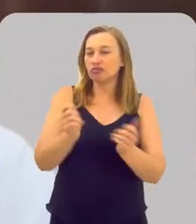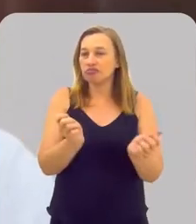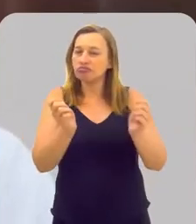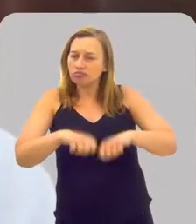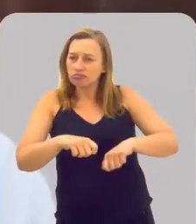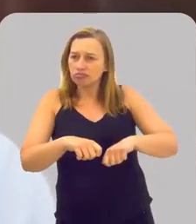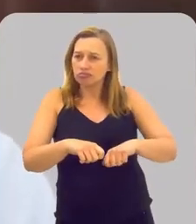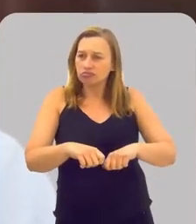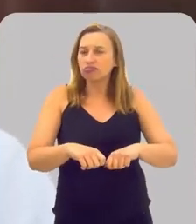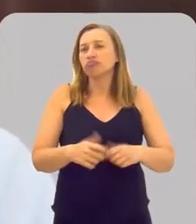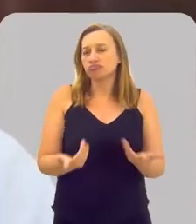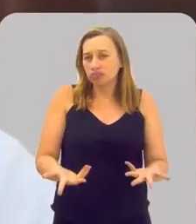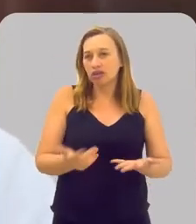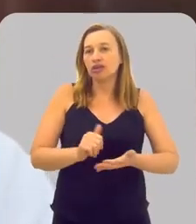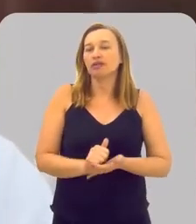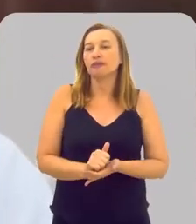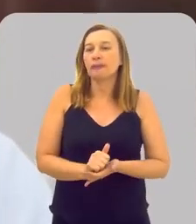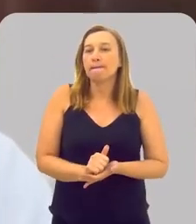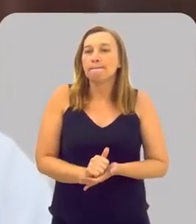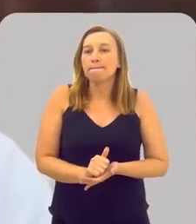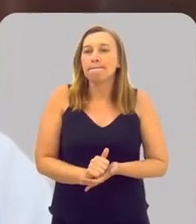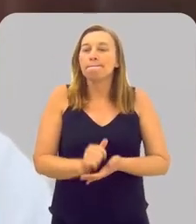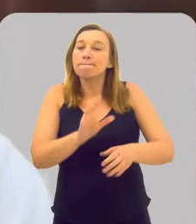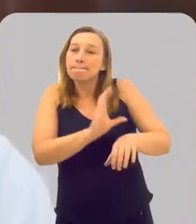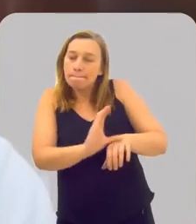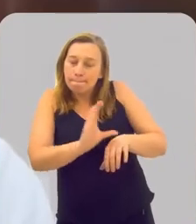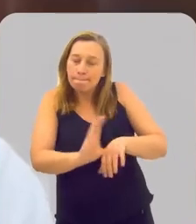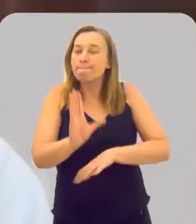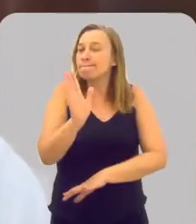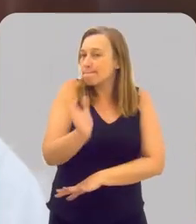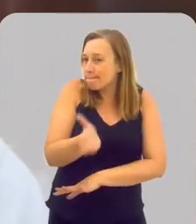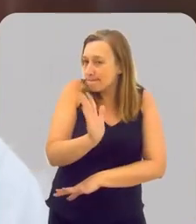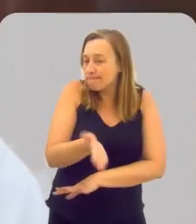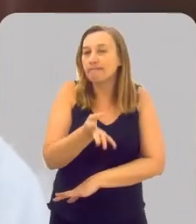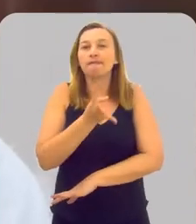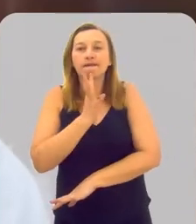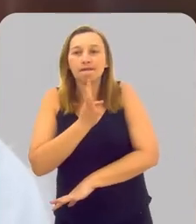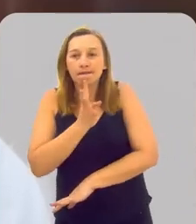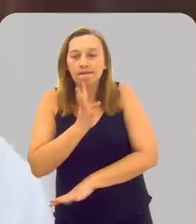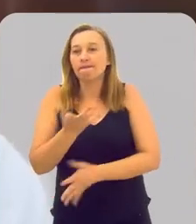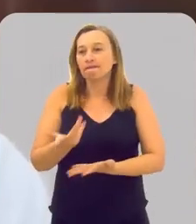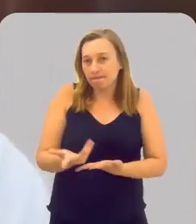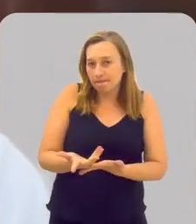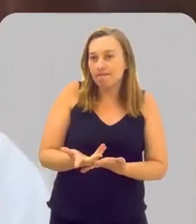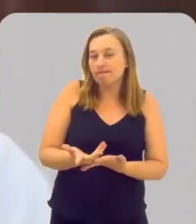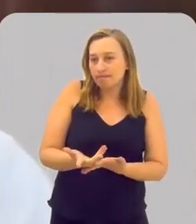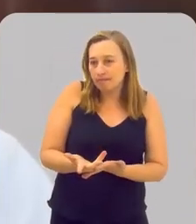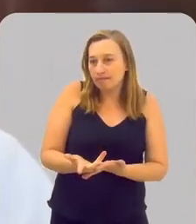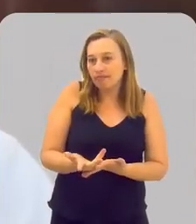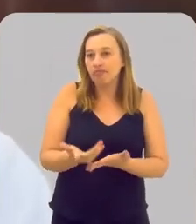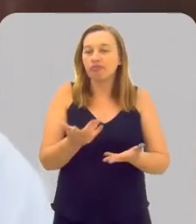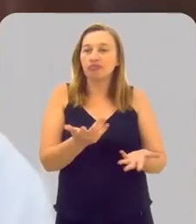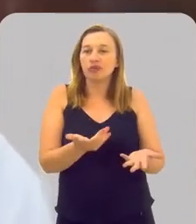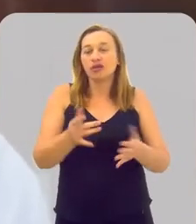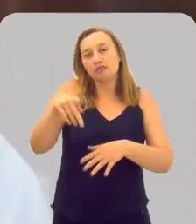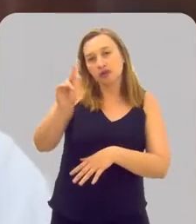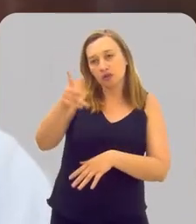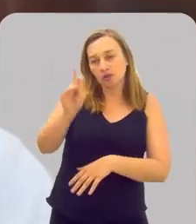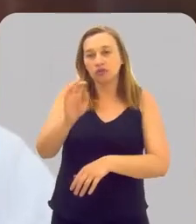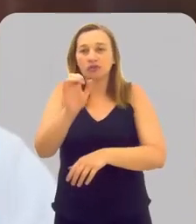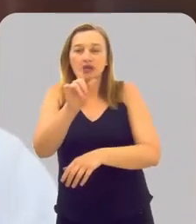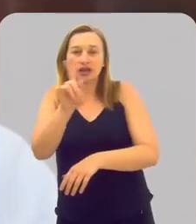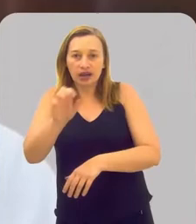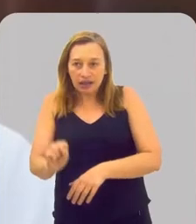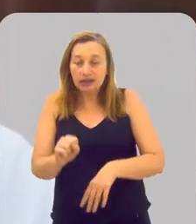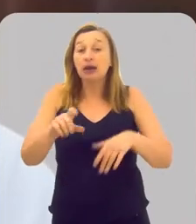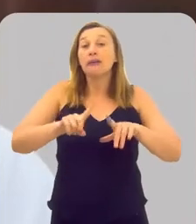dessa capacitação e tem uma convergência com cursos que a gente já fornece, com expertise que a gente já tem para atendimento de